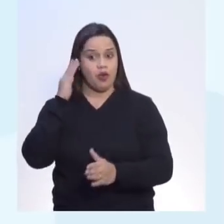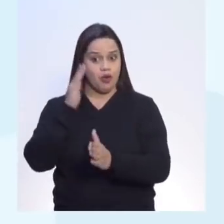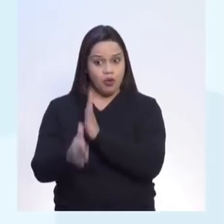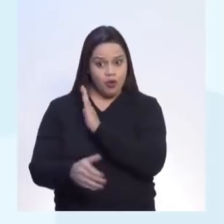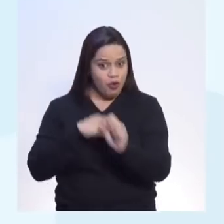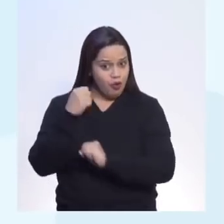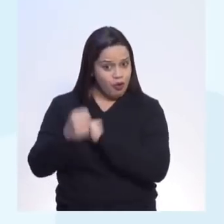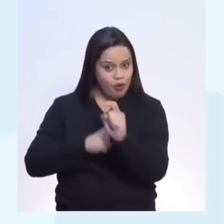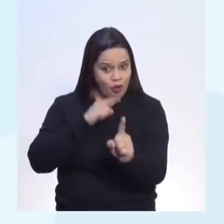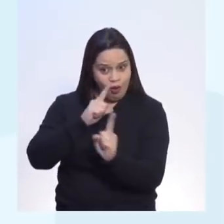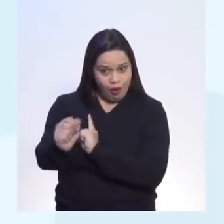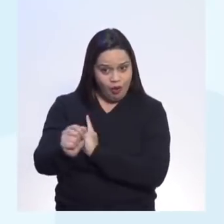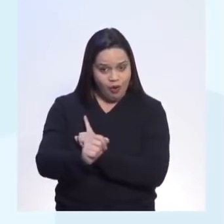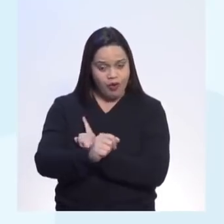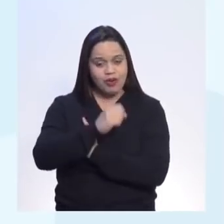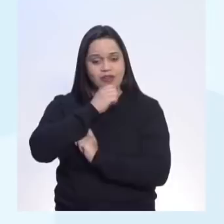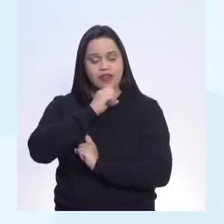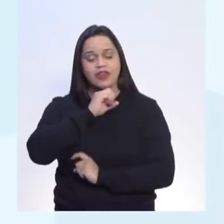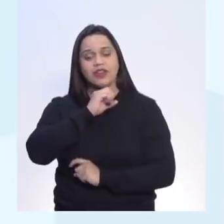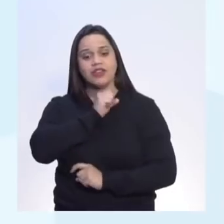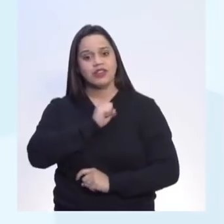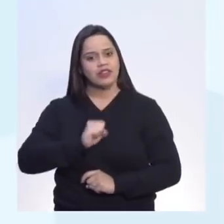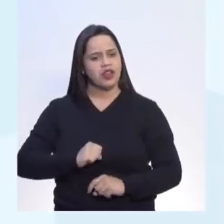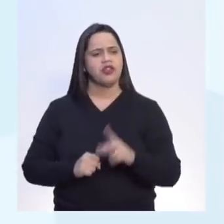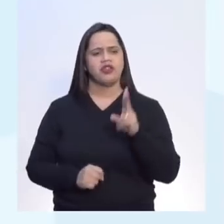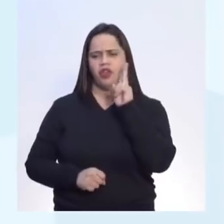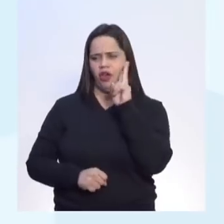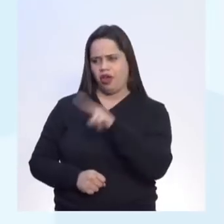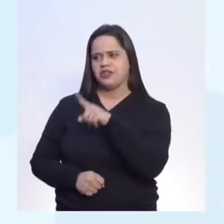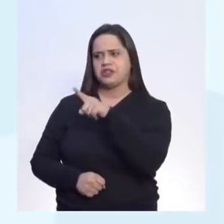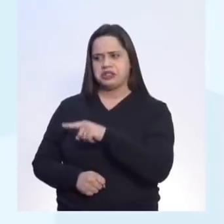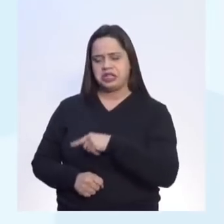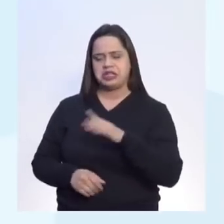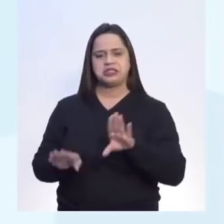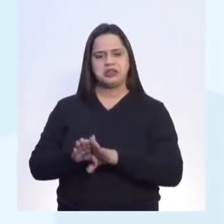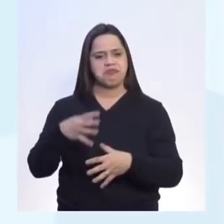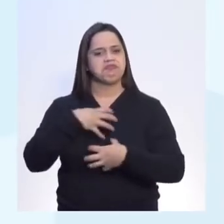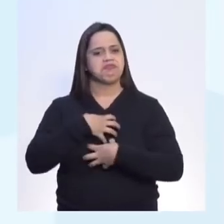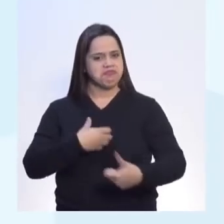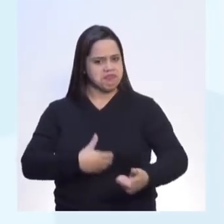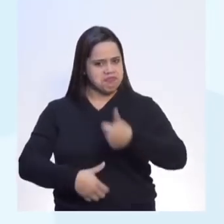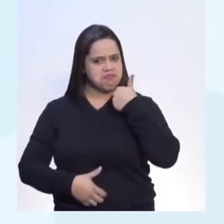conseguiram, Guilherme. fugiram. Vocês são otimistas, hein? Eu gosto disso.